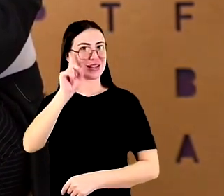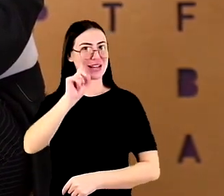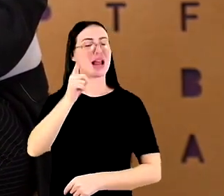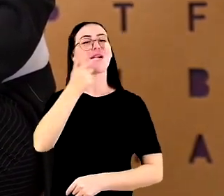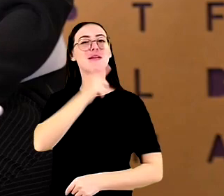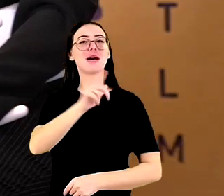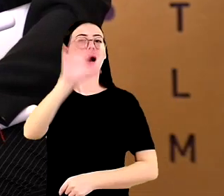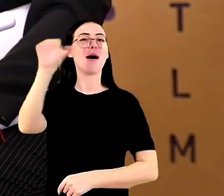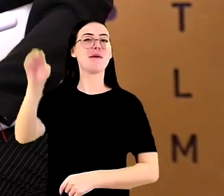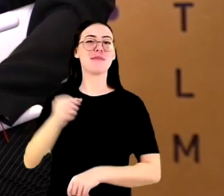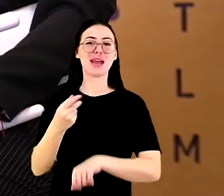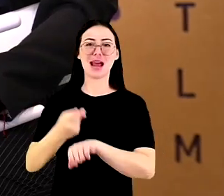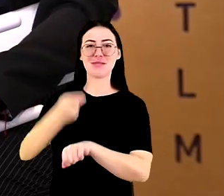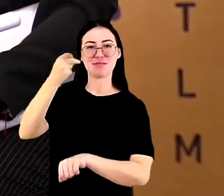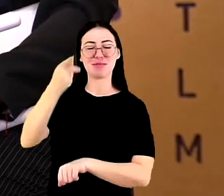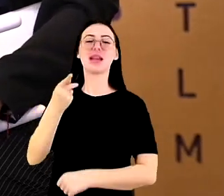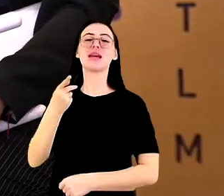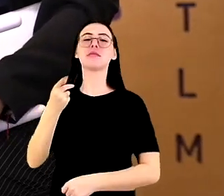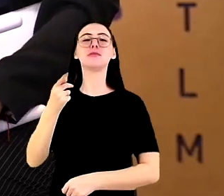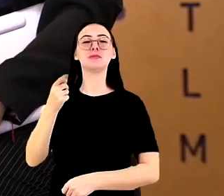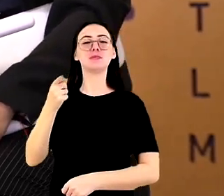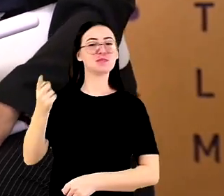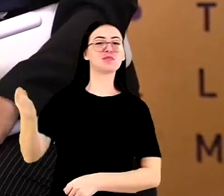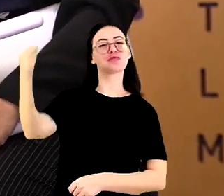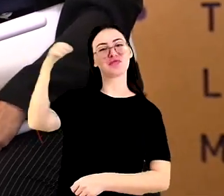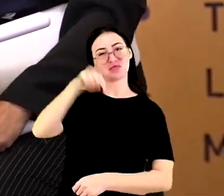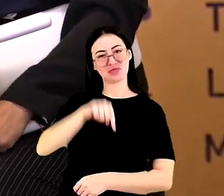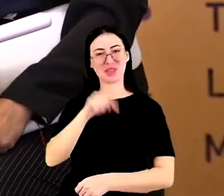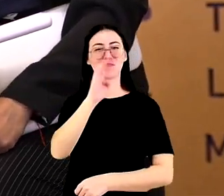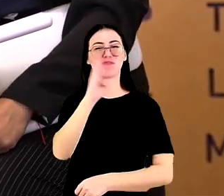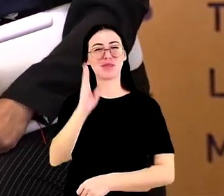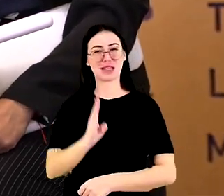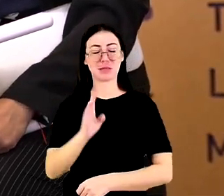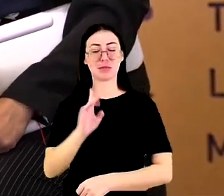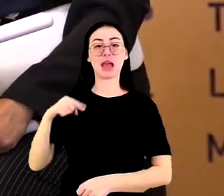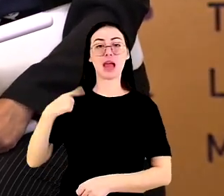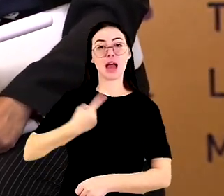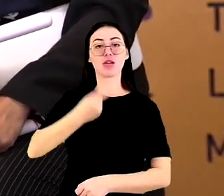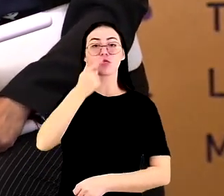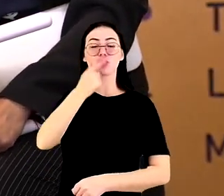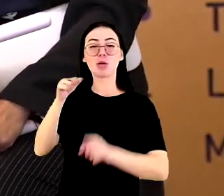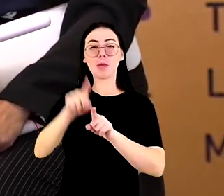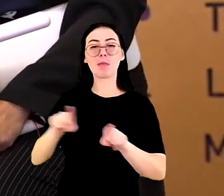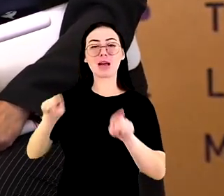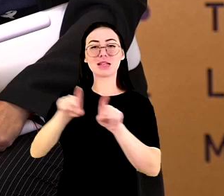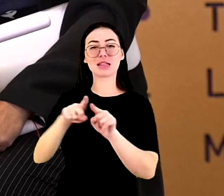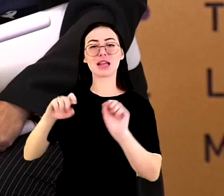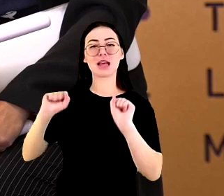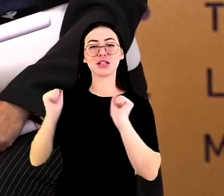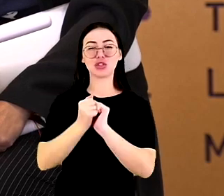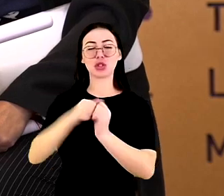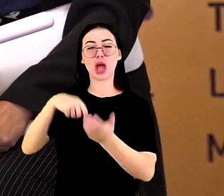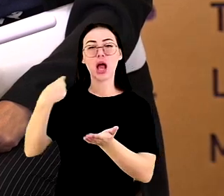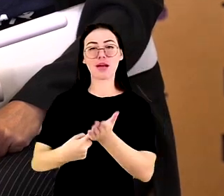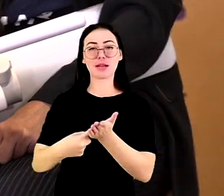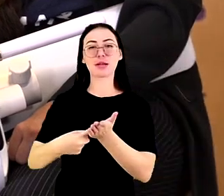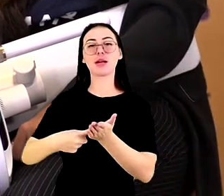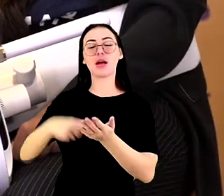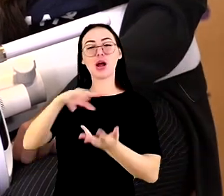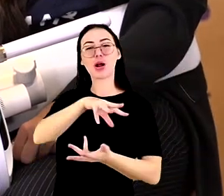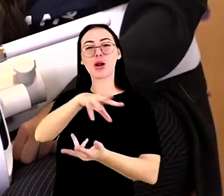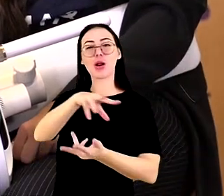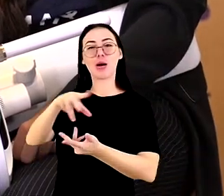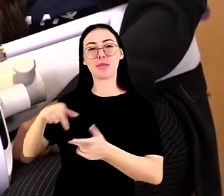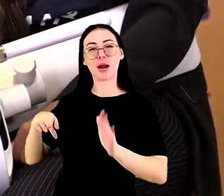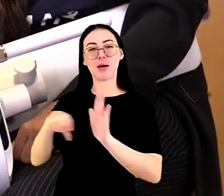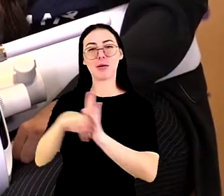mulheres, e a gente trouxe. Entramos para o Pacto Global da ONU. Então, nós somos uma edtech de impacto social e de